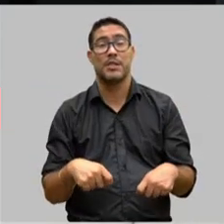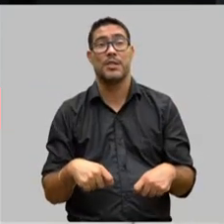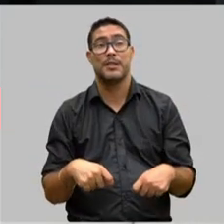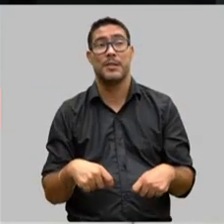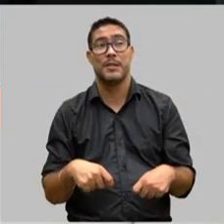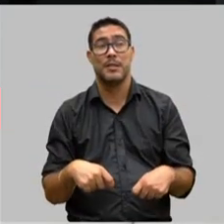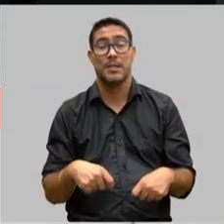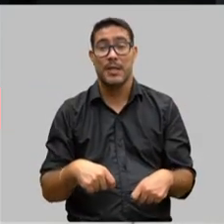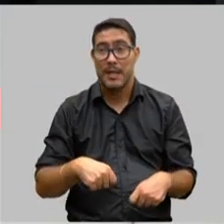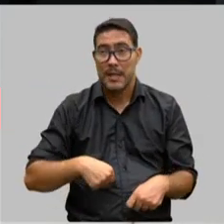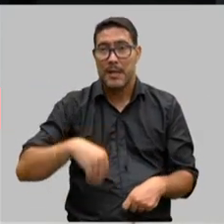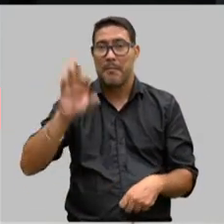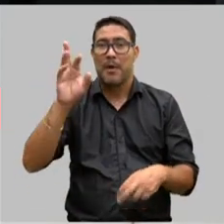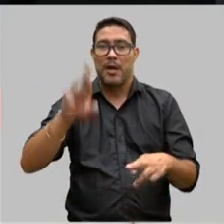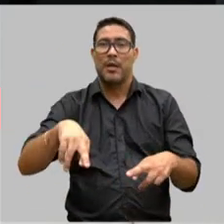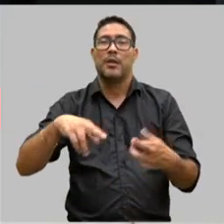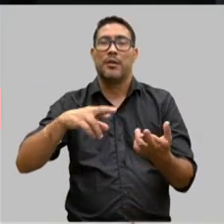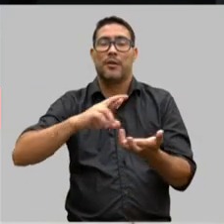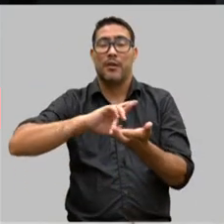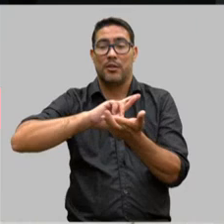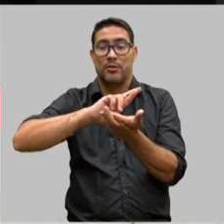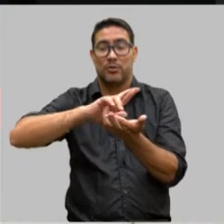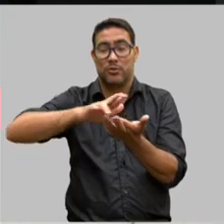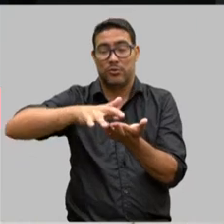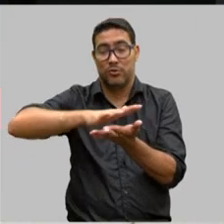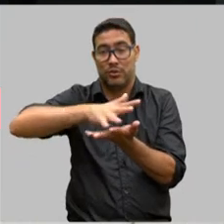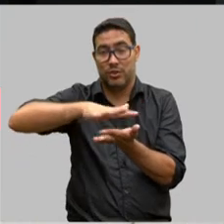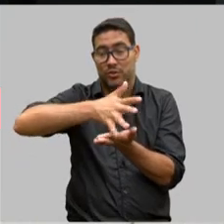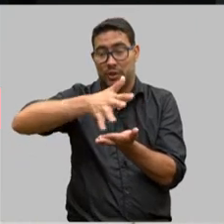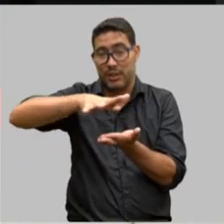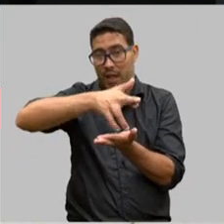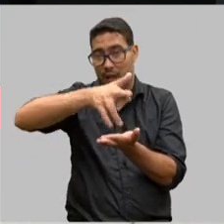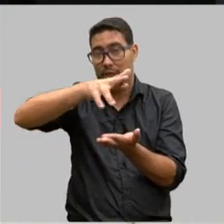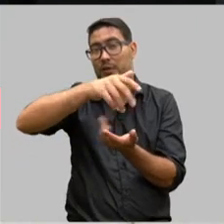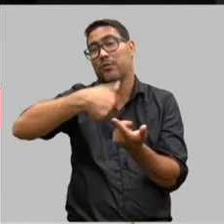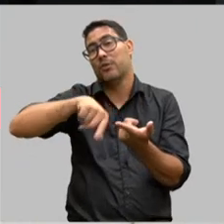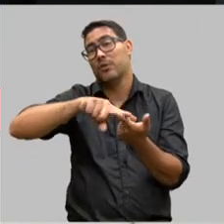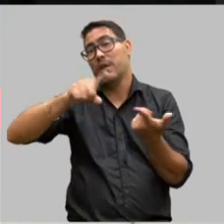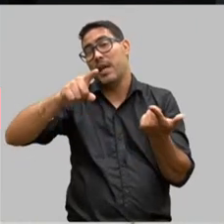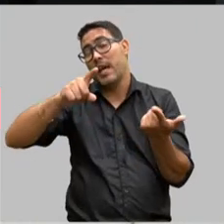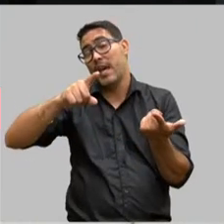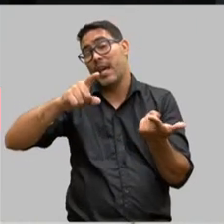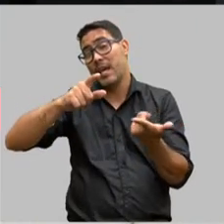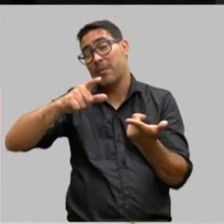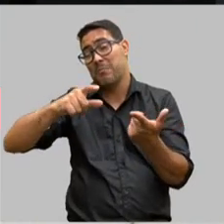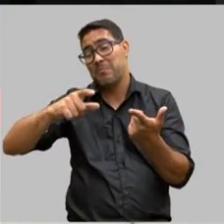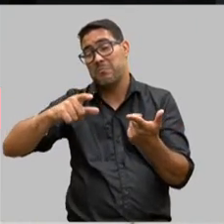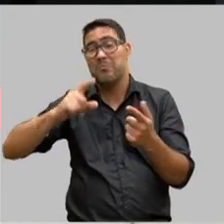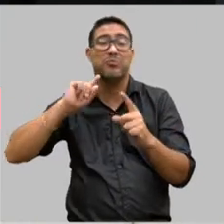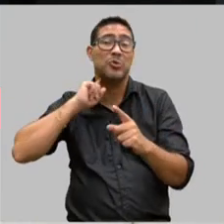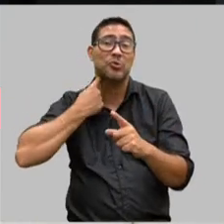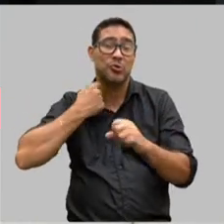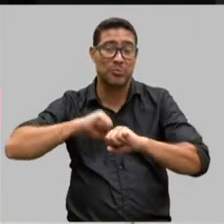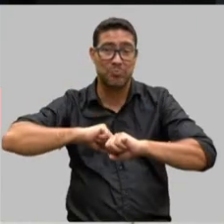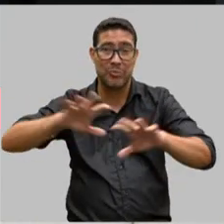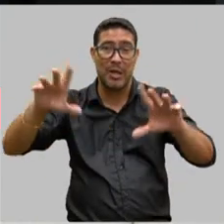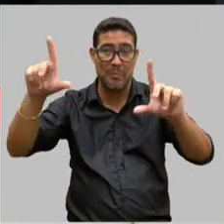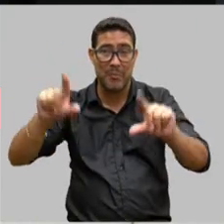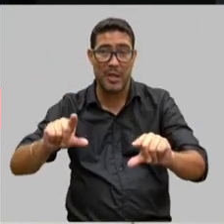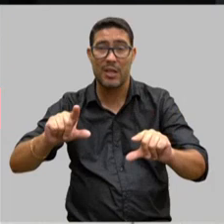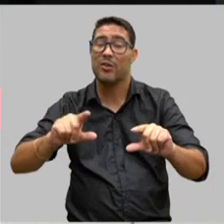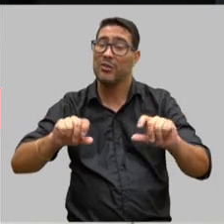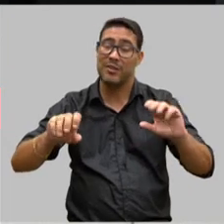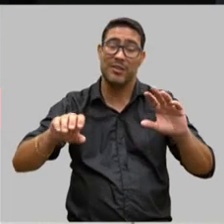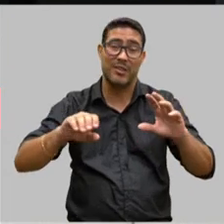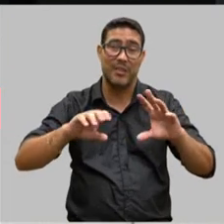Mais sustentáveis, emitir menos, poluir menos, destruir menos o ambiente. Mas nós temos também a